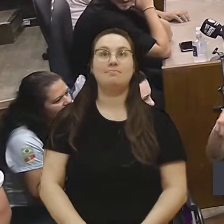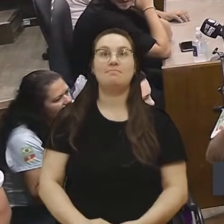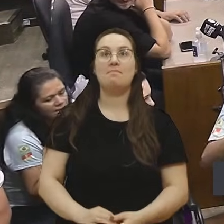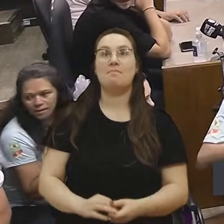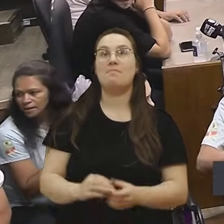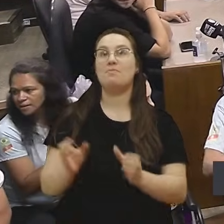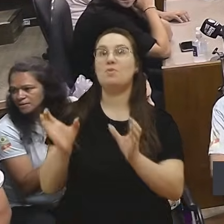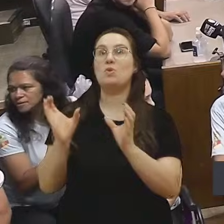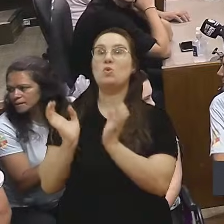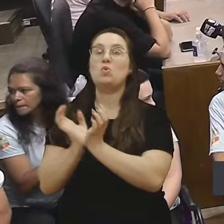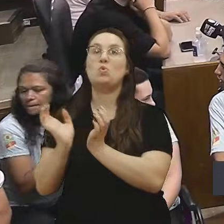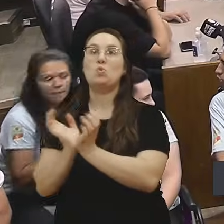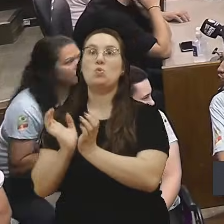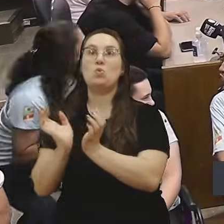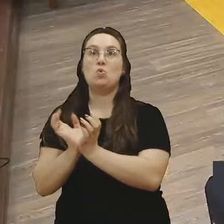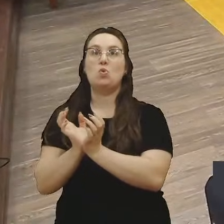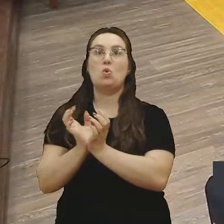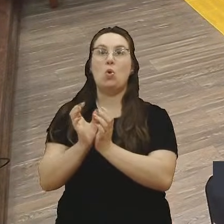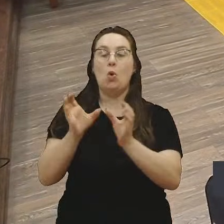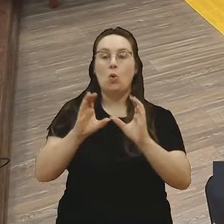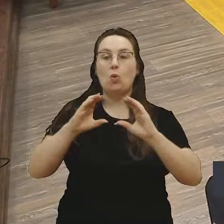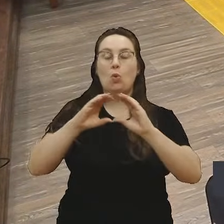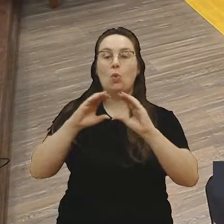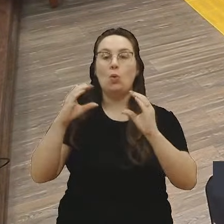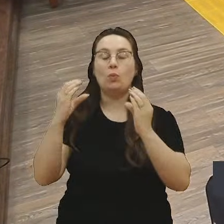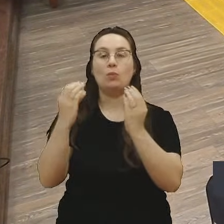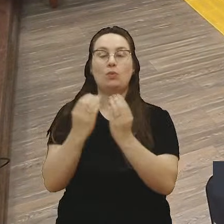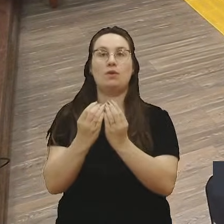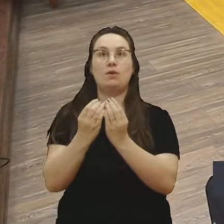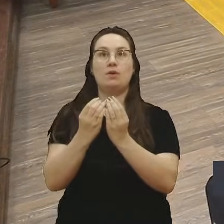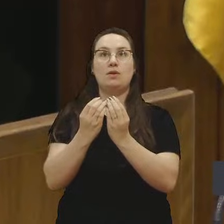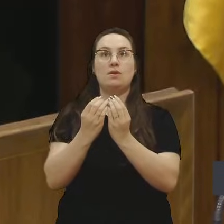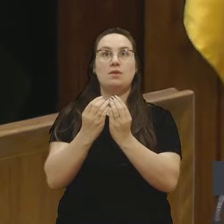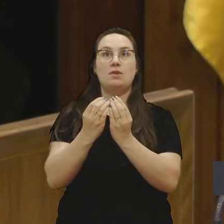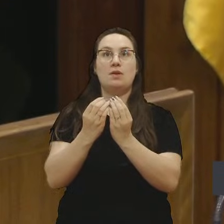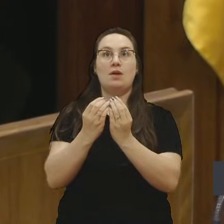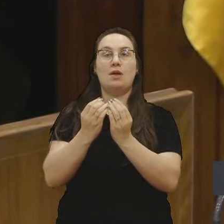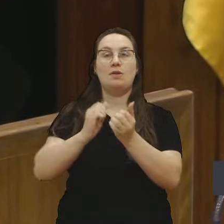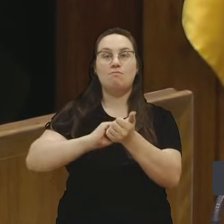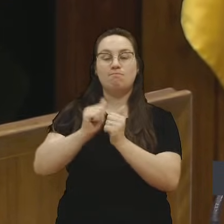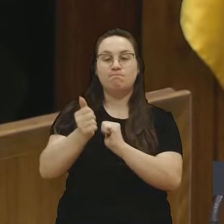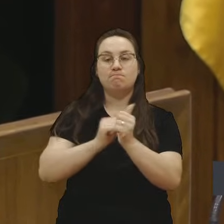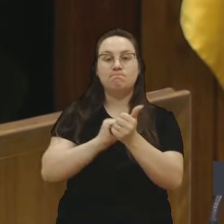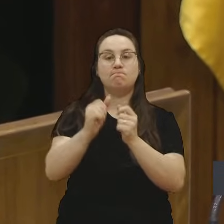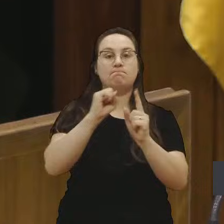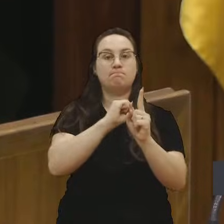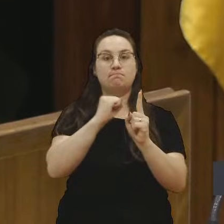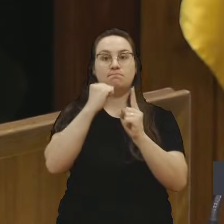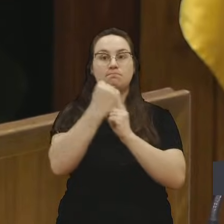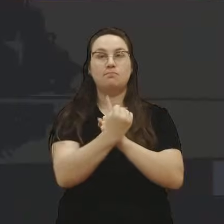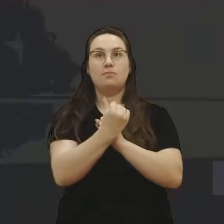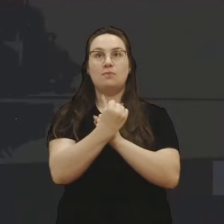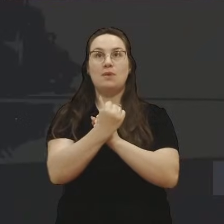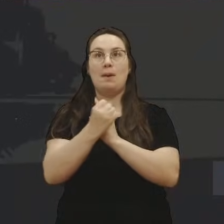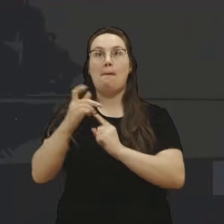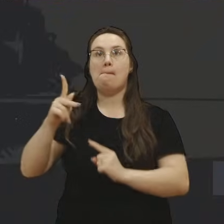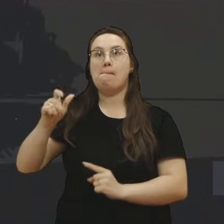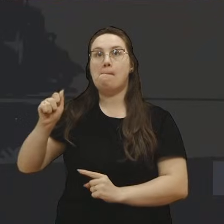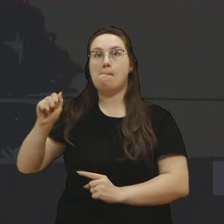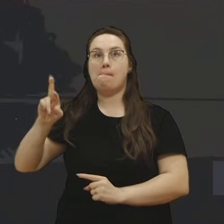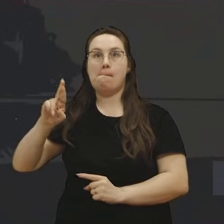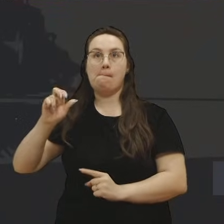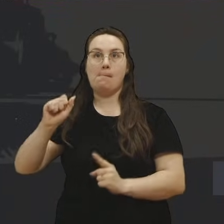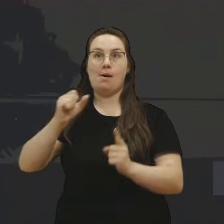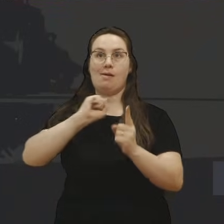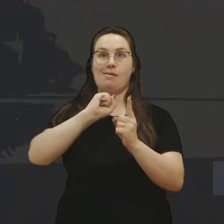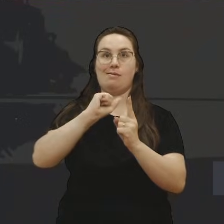Categoria Comunitário, Social, Esportivo e Paradesportivo. Indicados projetos ou programas